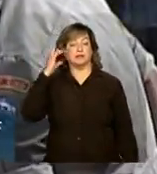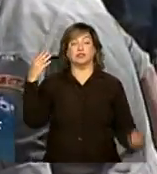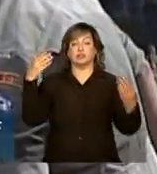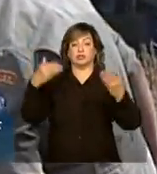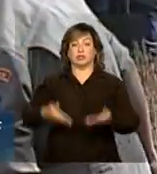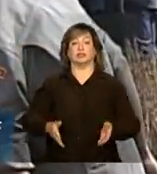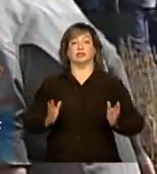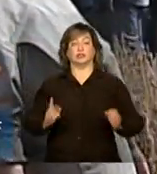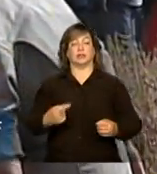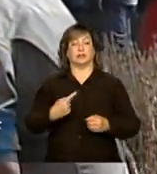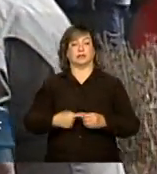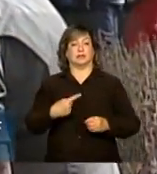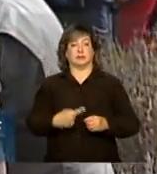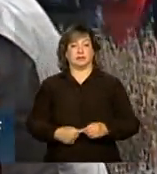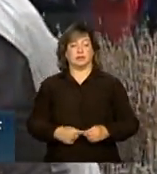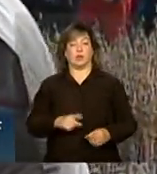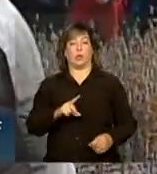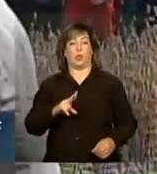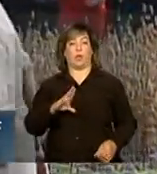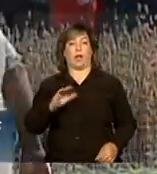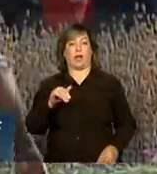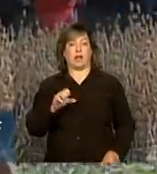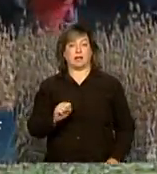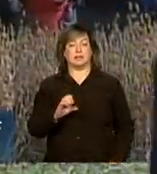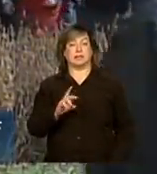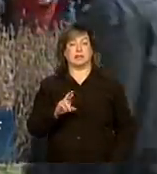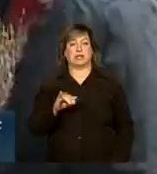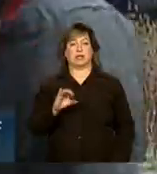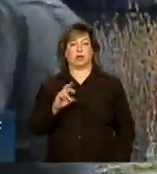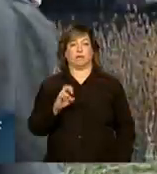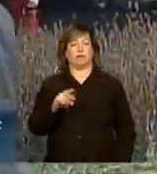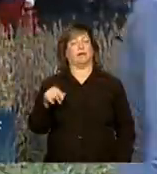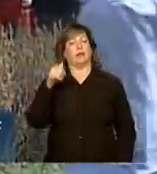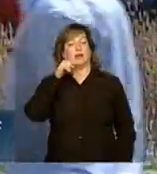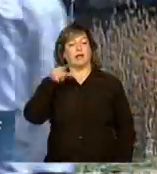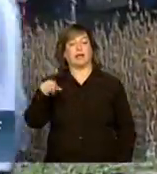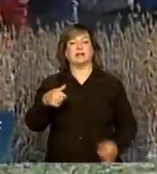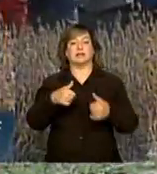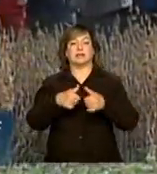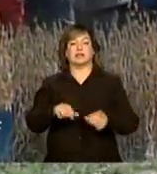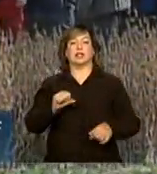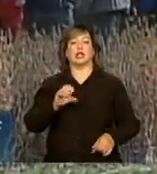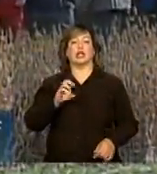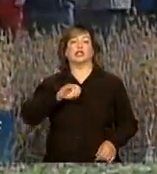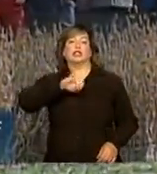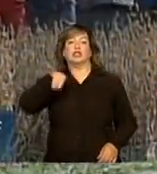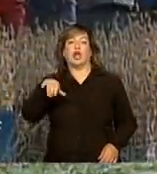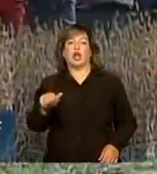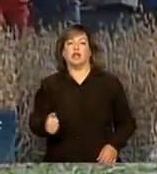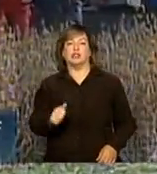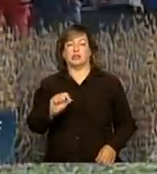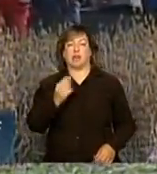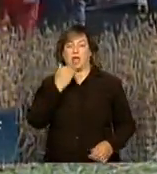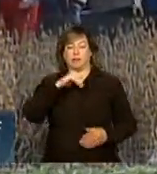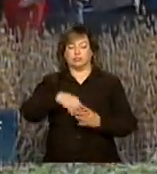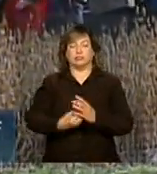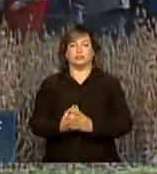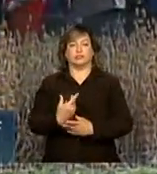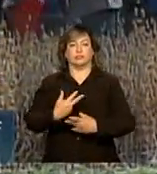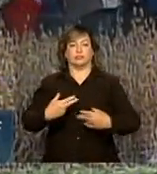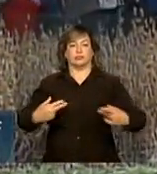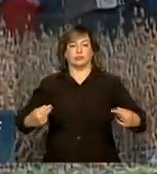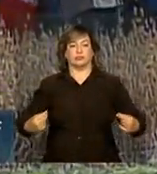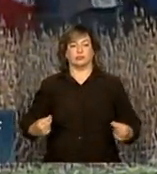município de Lucas do Rio Verde neste momento ela está em uma Lavoura de soja uma lavoura aí